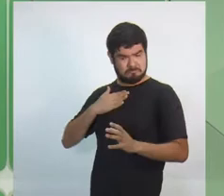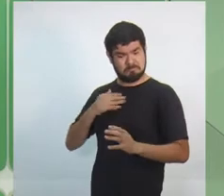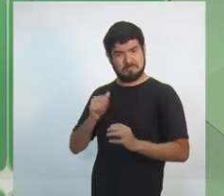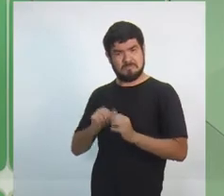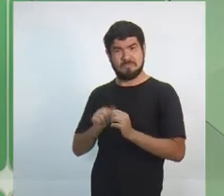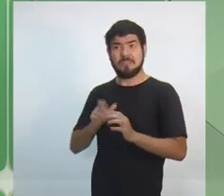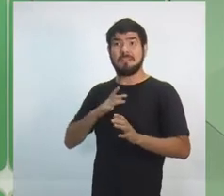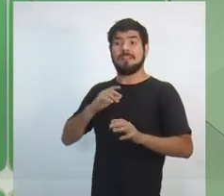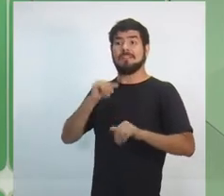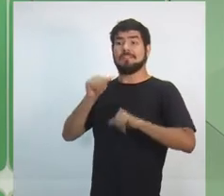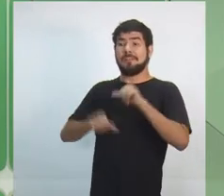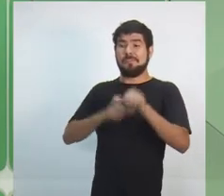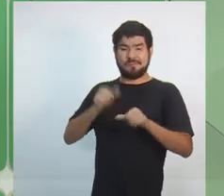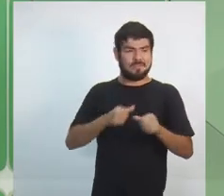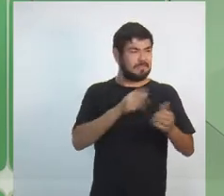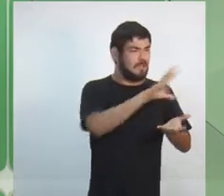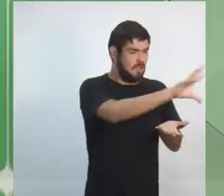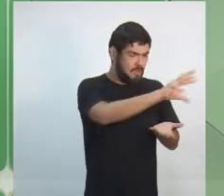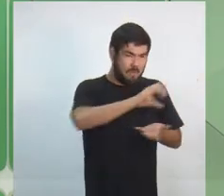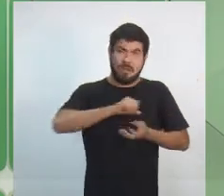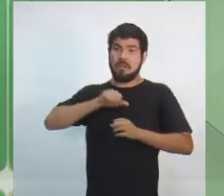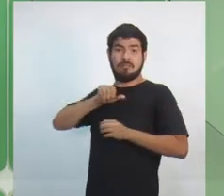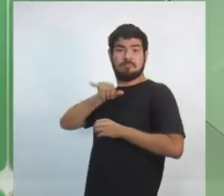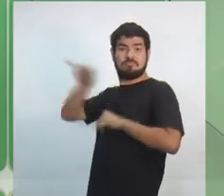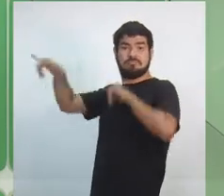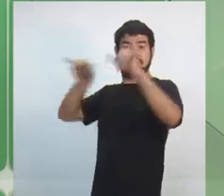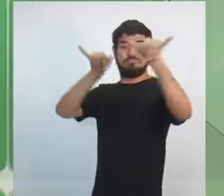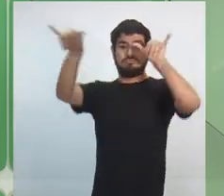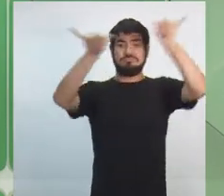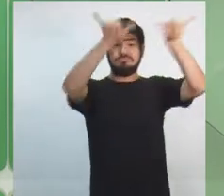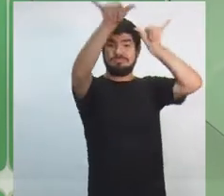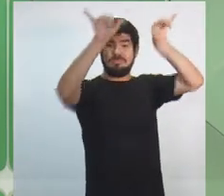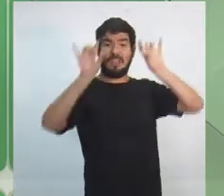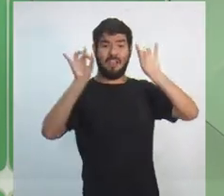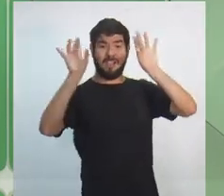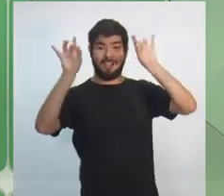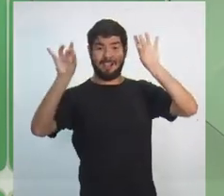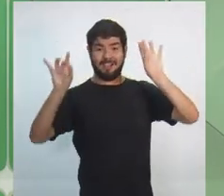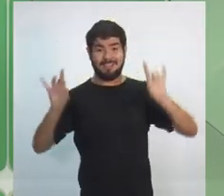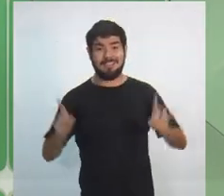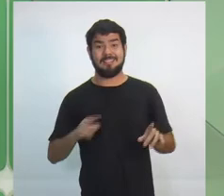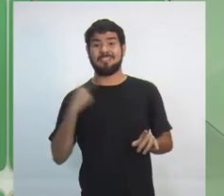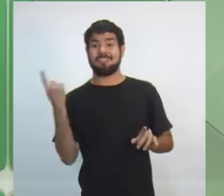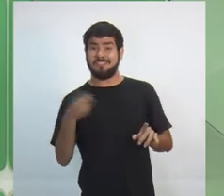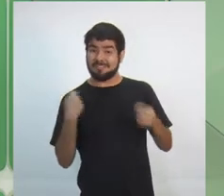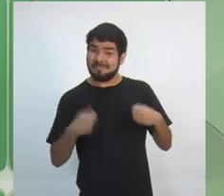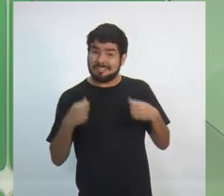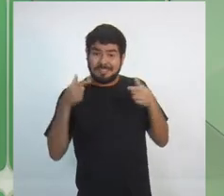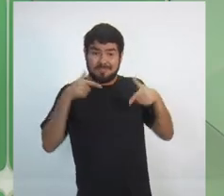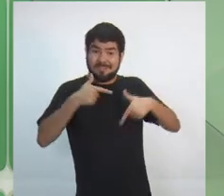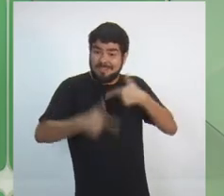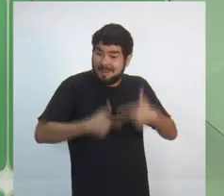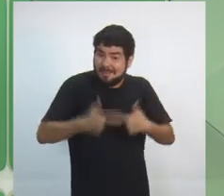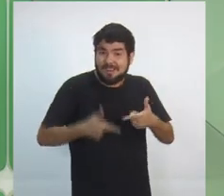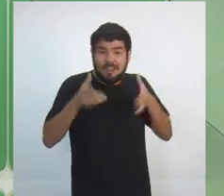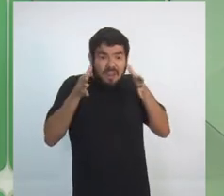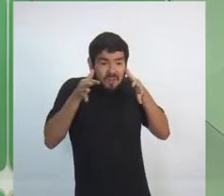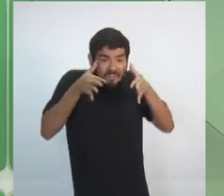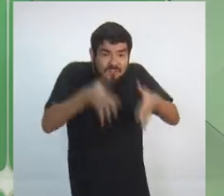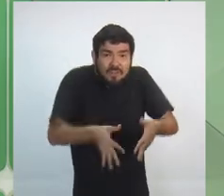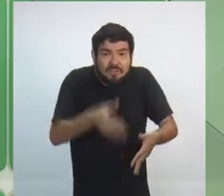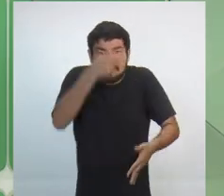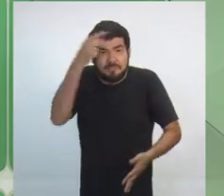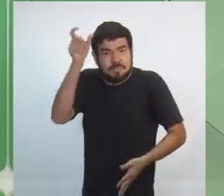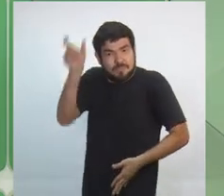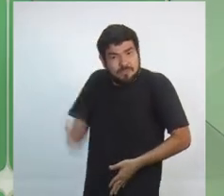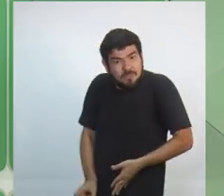é do desconhecimento de muitos. Mas isso é natural. Nós temos que trabalhar focado na vocação do homem do interior, com